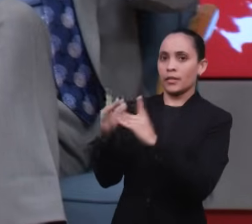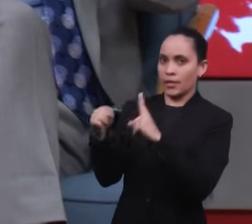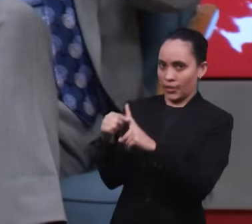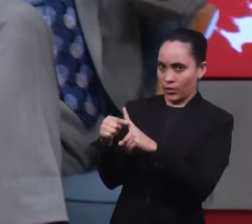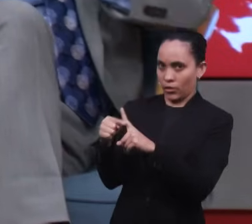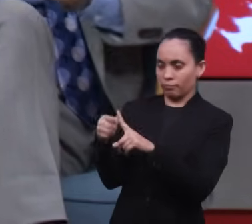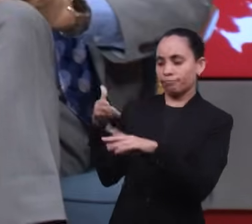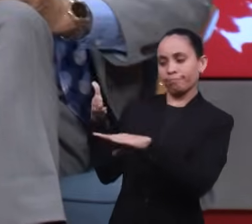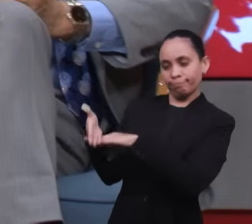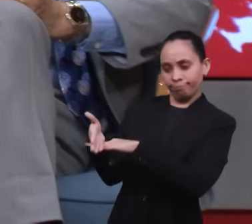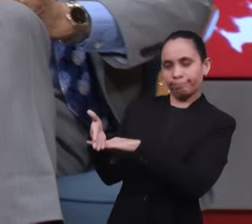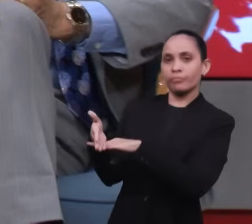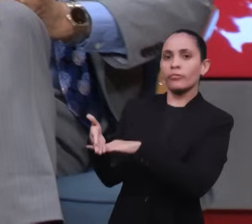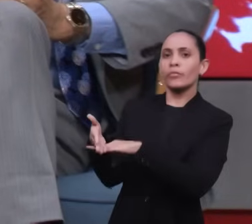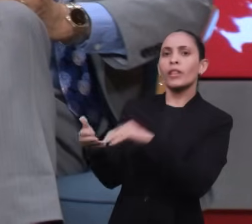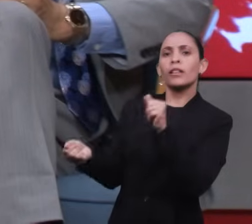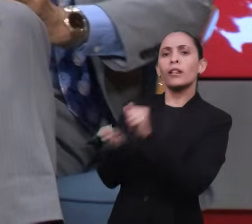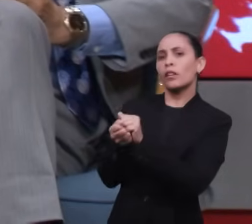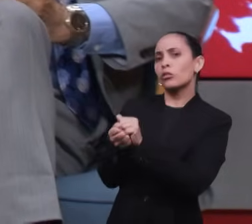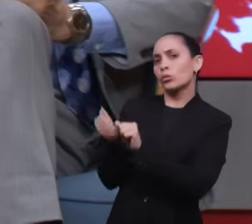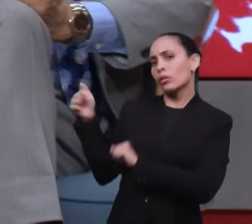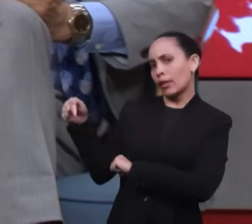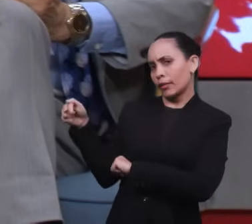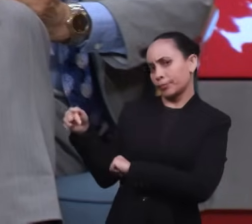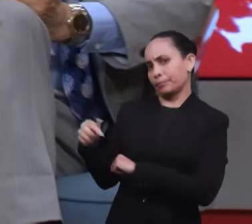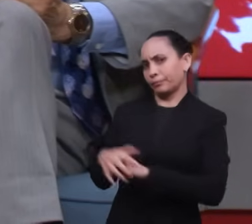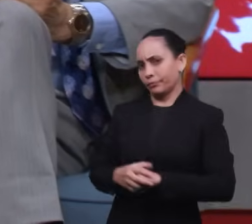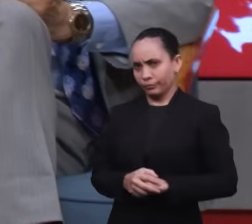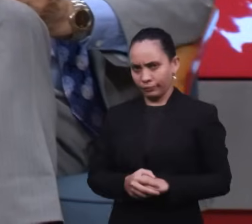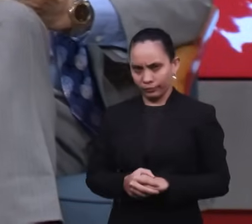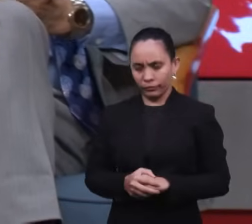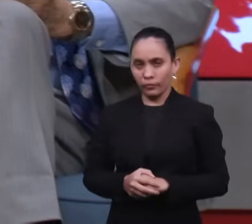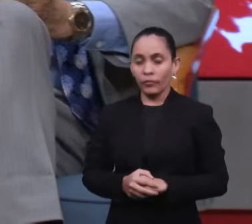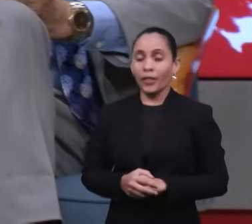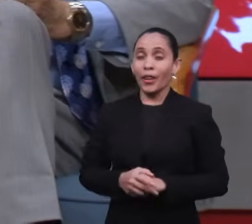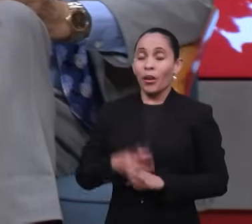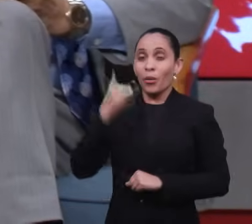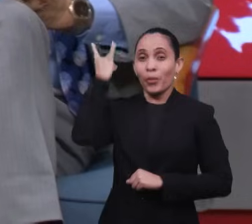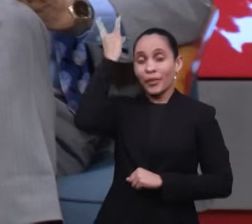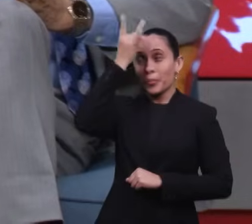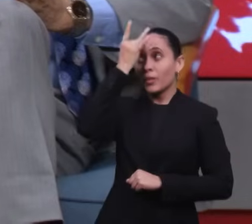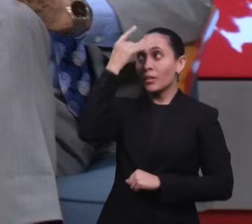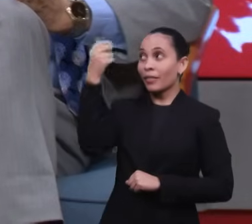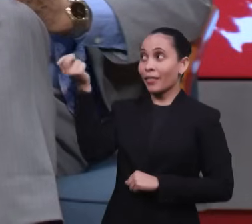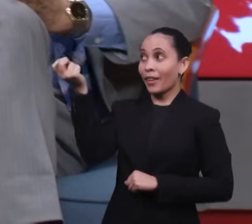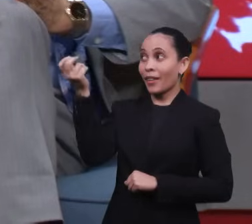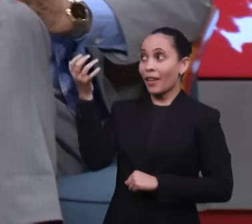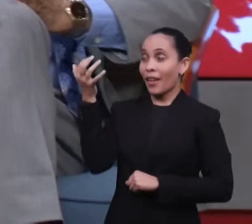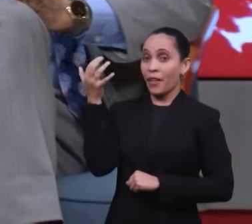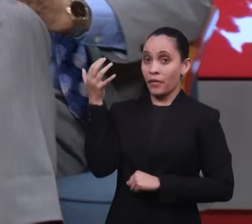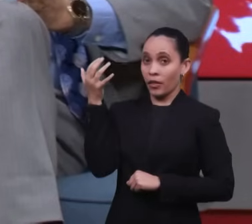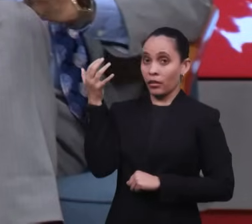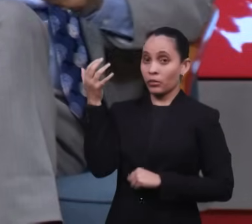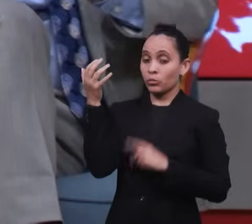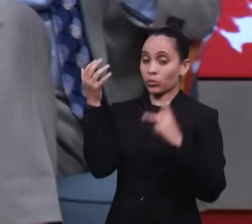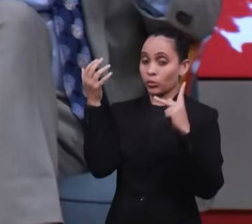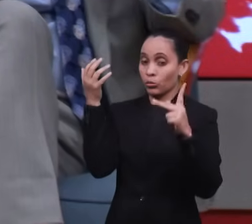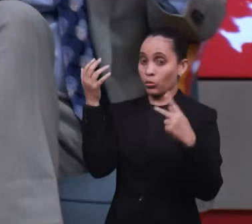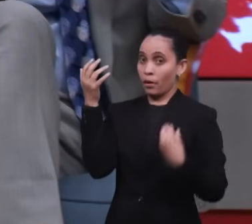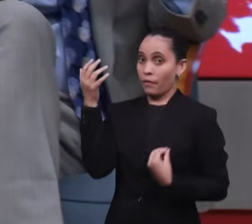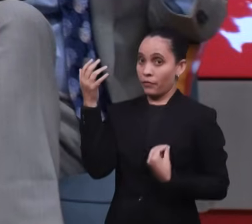Você está na igreja, você é parte dessa igreja. O Espírito Santo